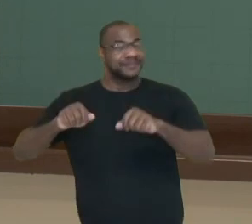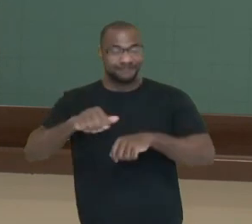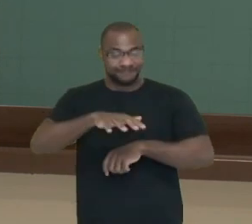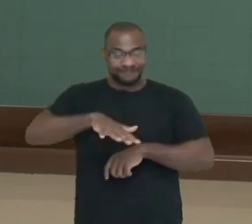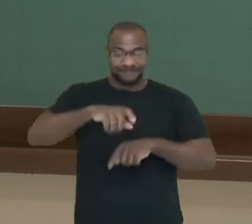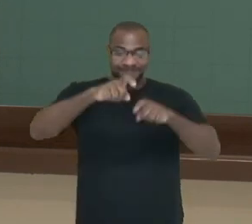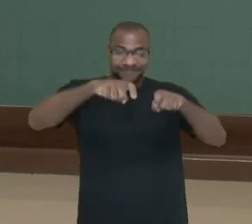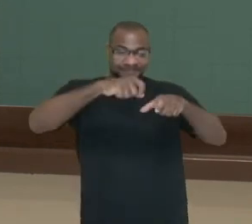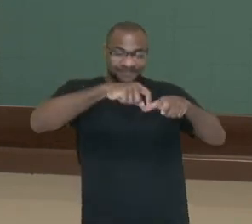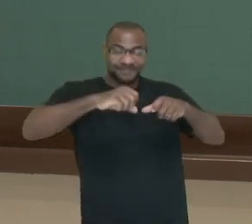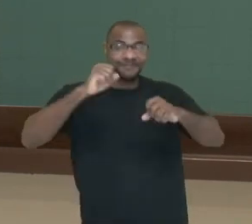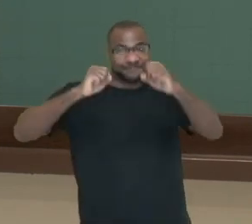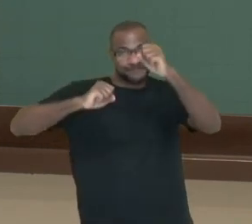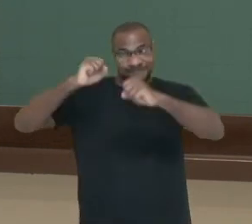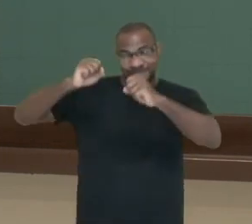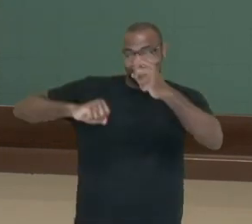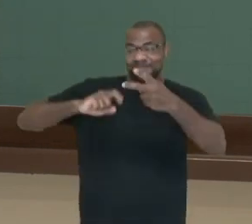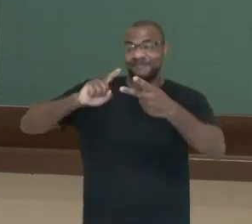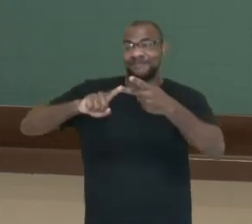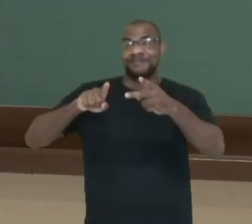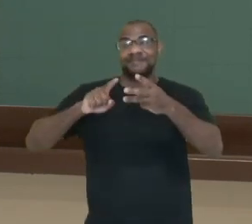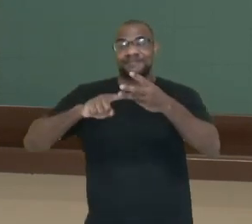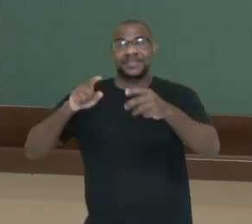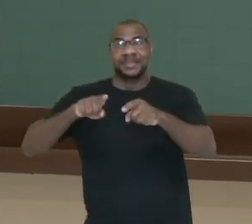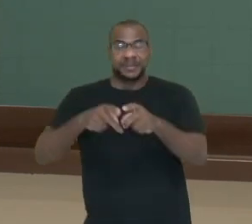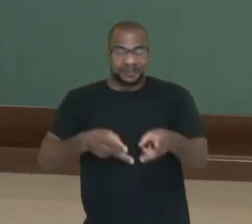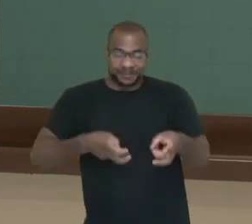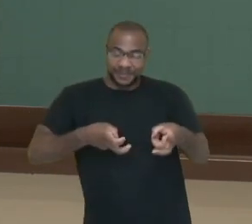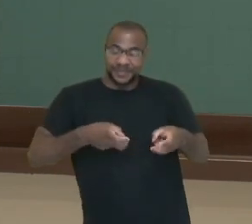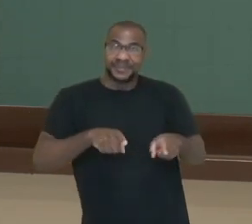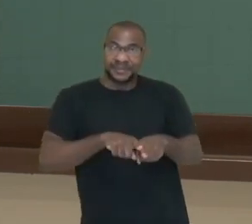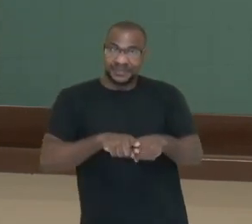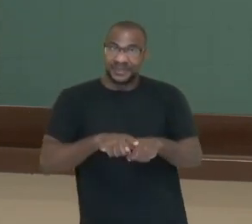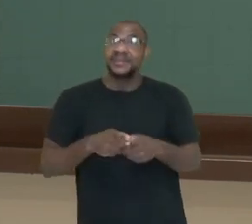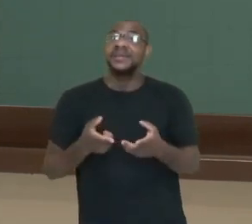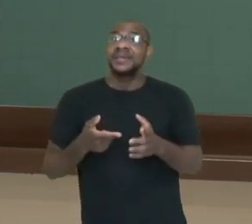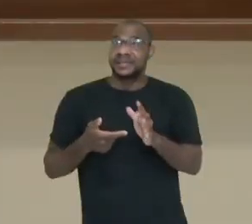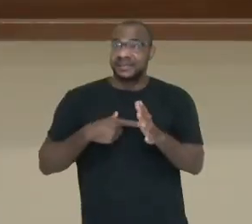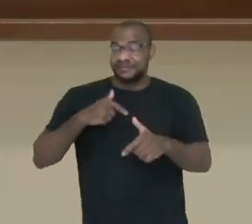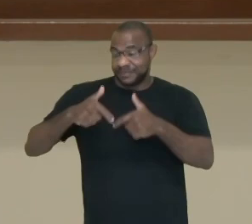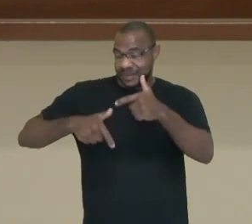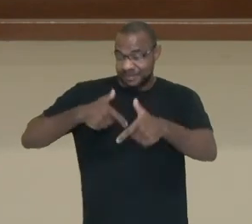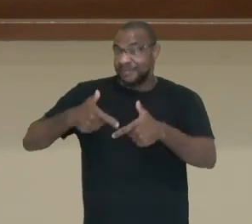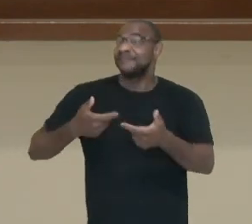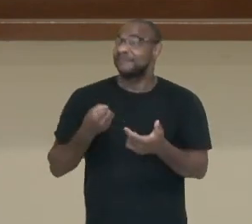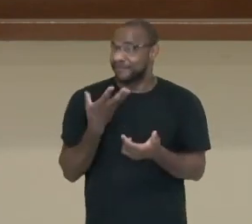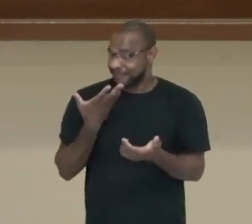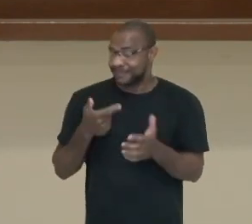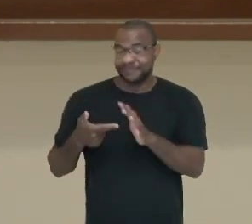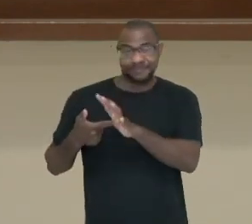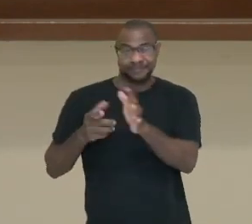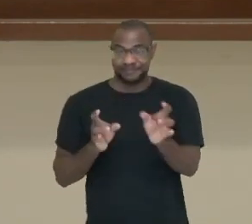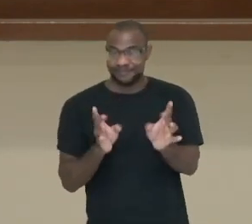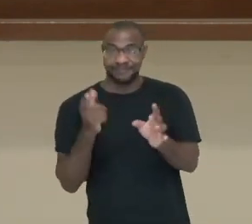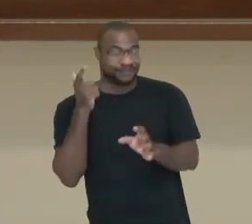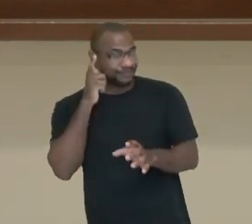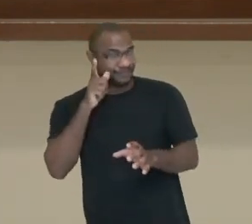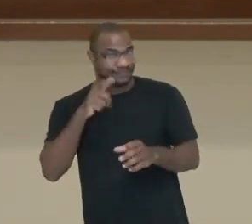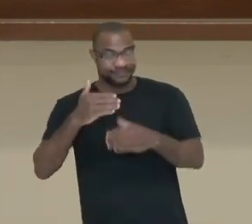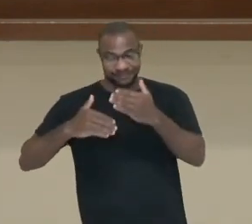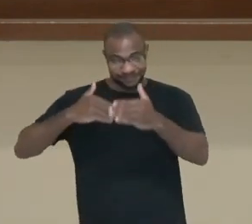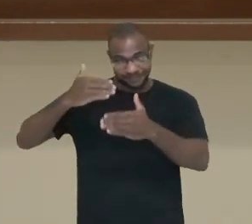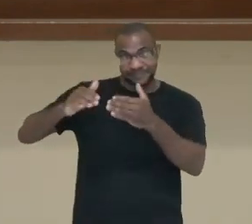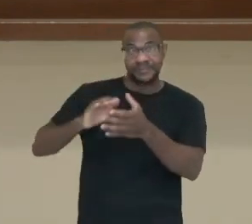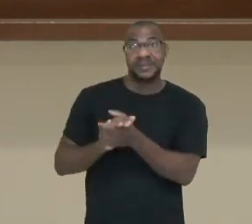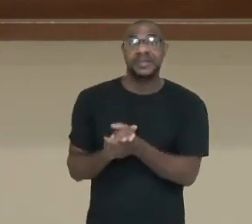agropecuária, pela indústria e produção extrativa, que se destacou bastante. Espero então que vocês tenham assimilado bem o nosso